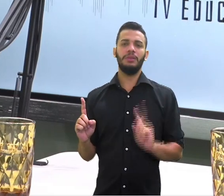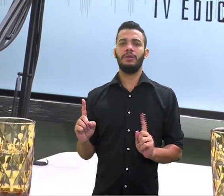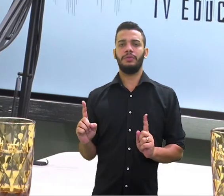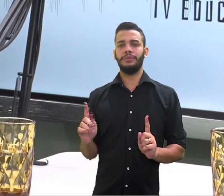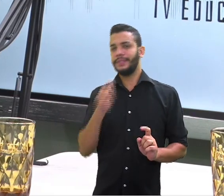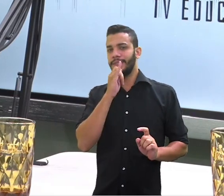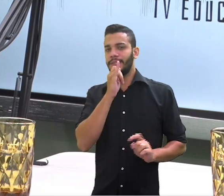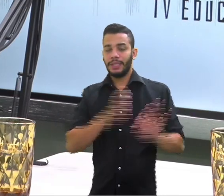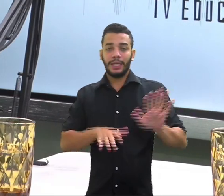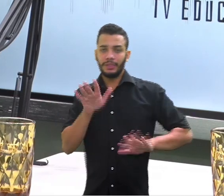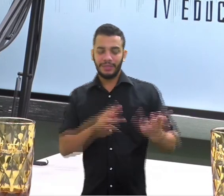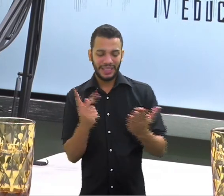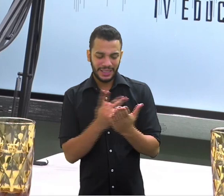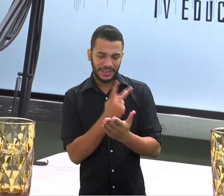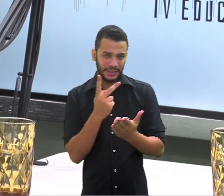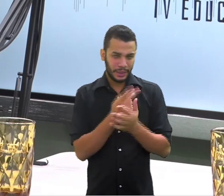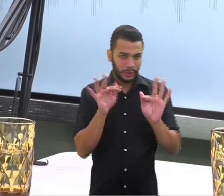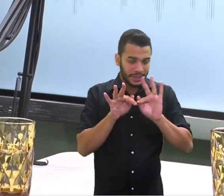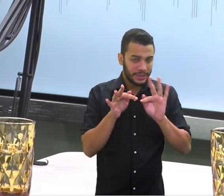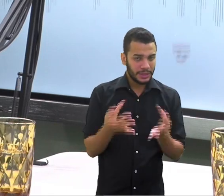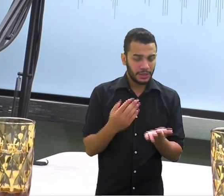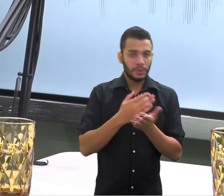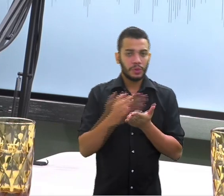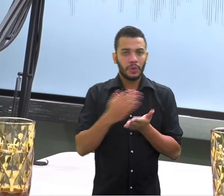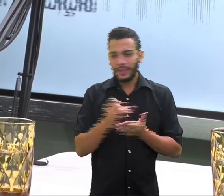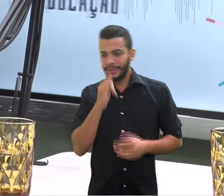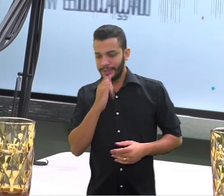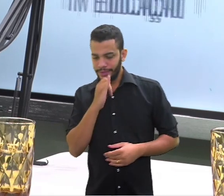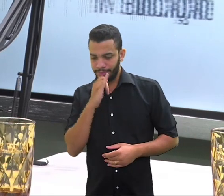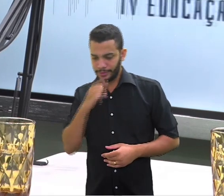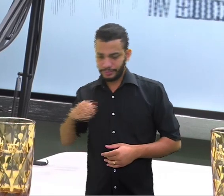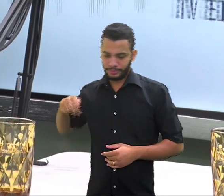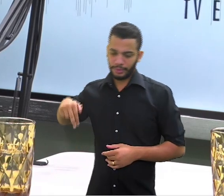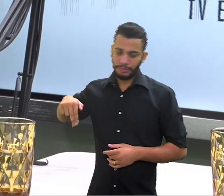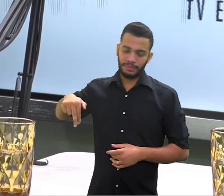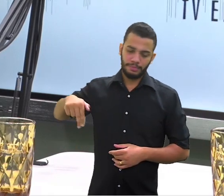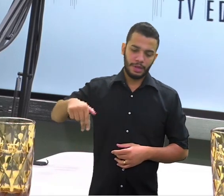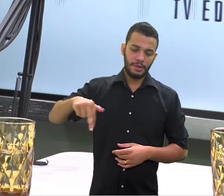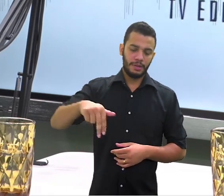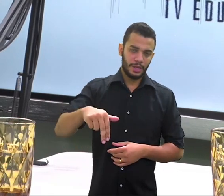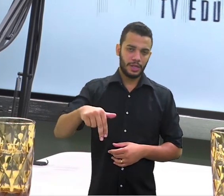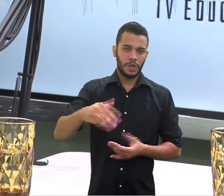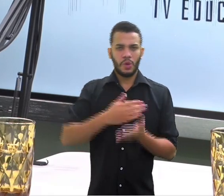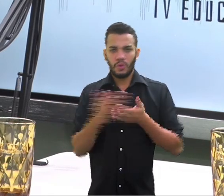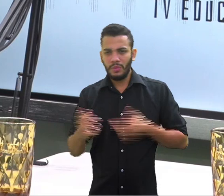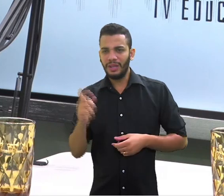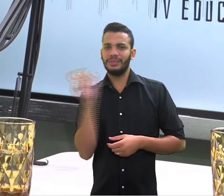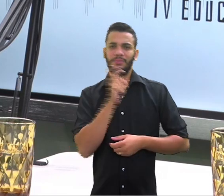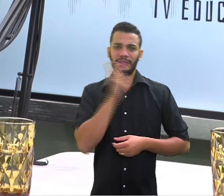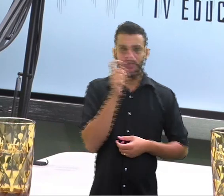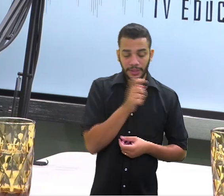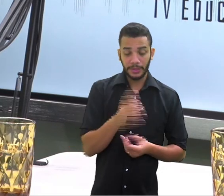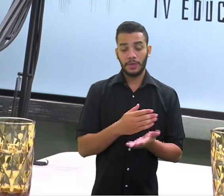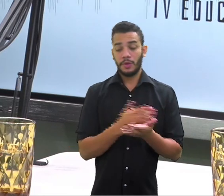os erros a cometer erros maiores. Então, muitas vezes, uma falta de sanção ou orientação também